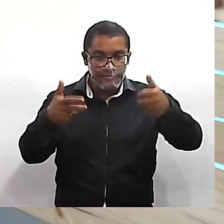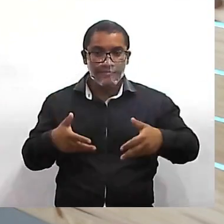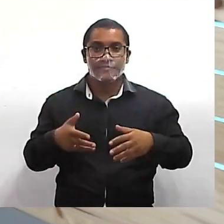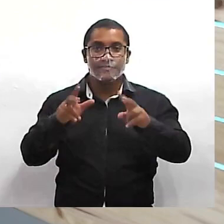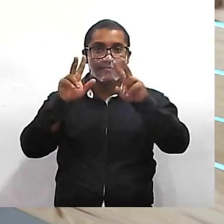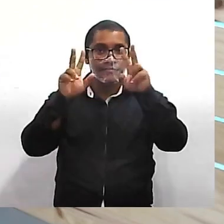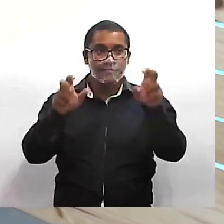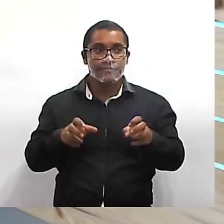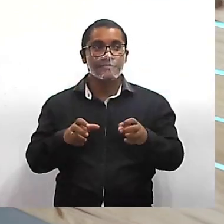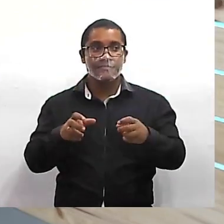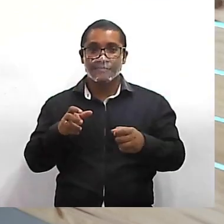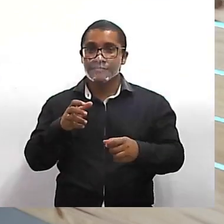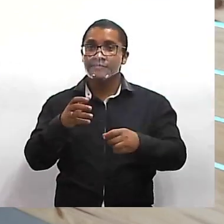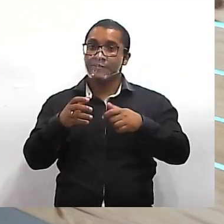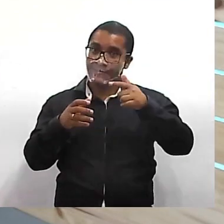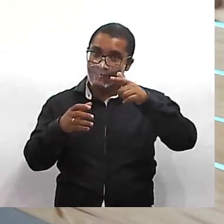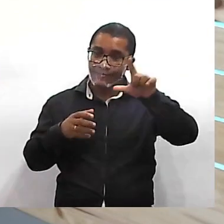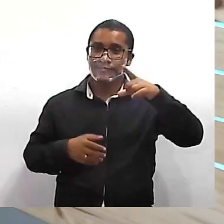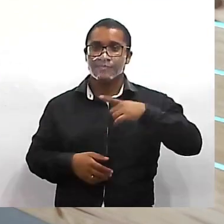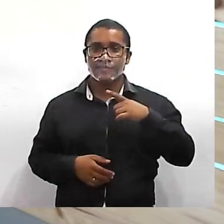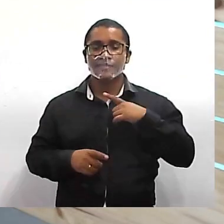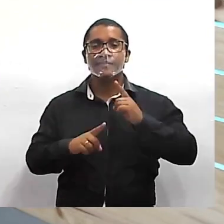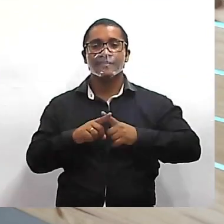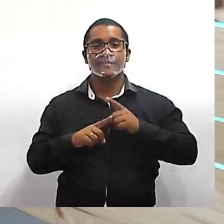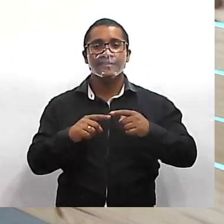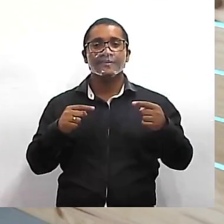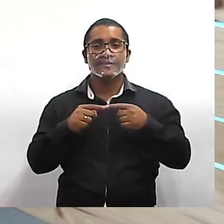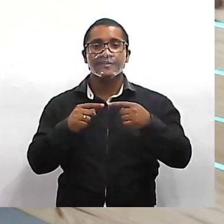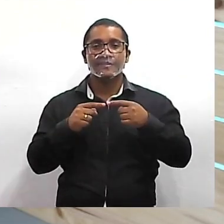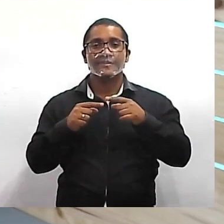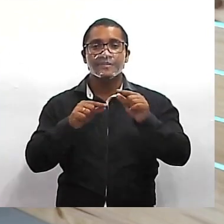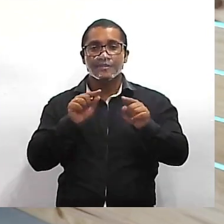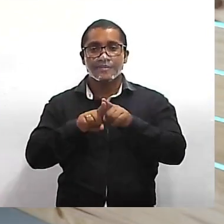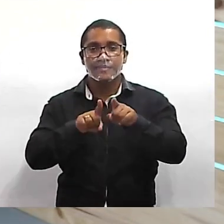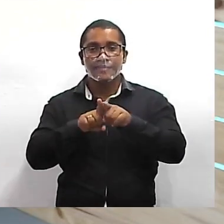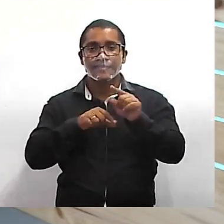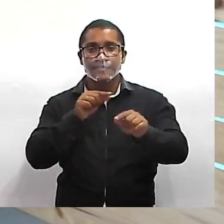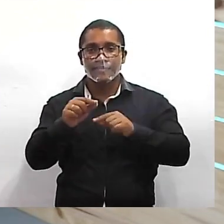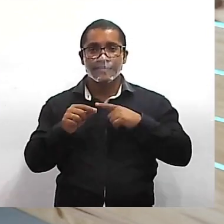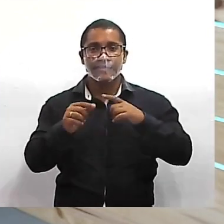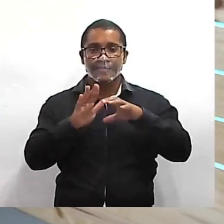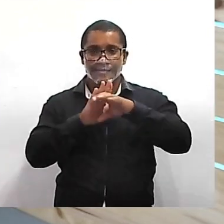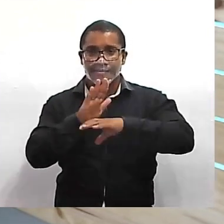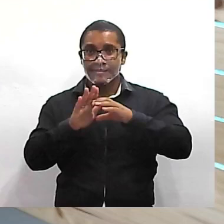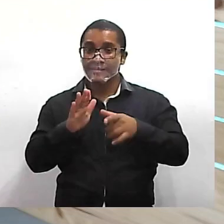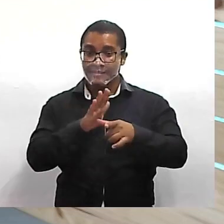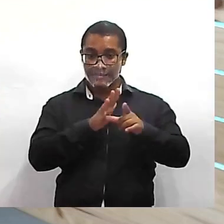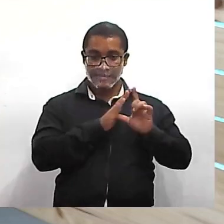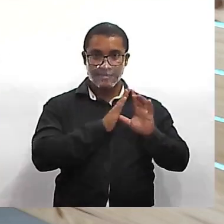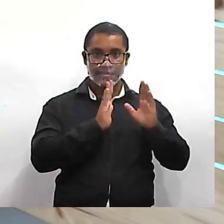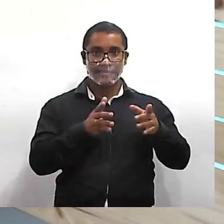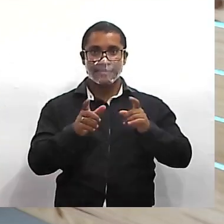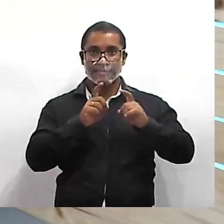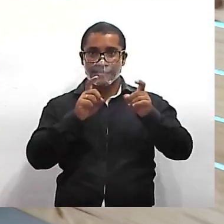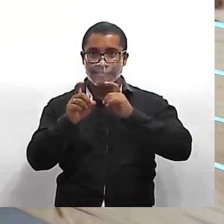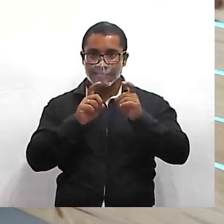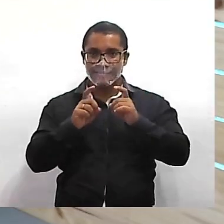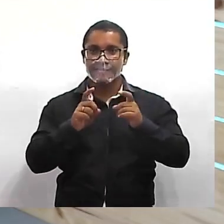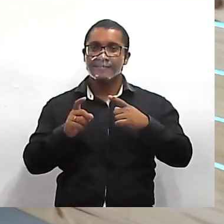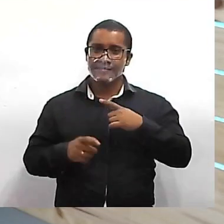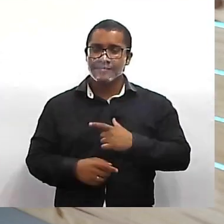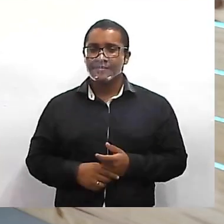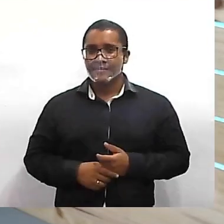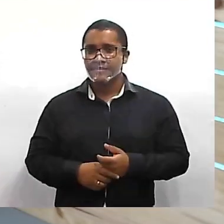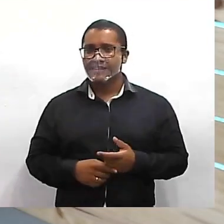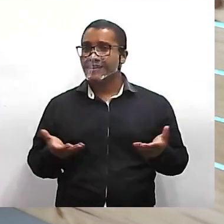tópico, tá? Porque isso vai também chamar um pouco dessas competências anteriores que a gente está aqui discutindo. Isso. Né? E aí eu vou